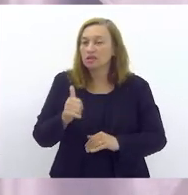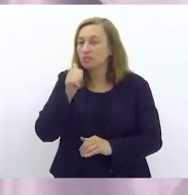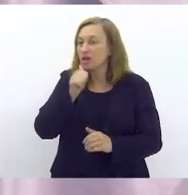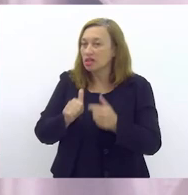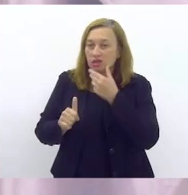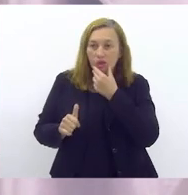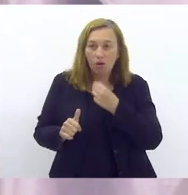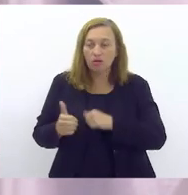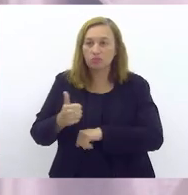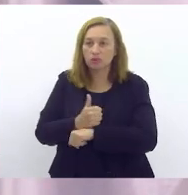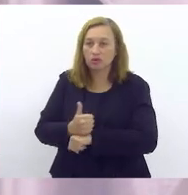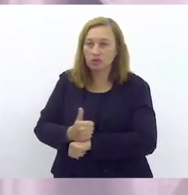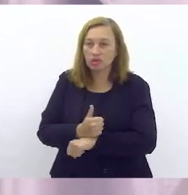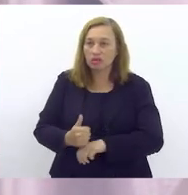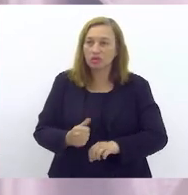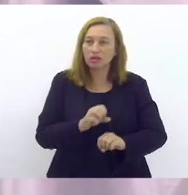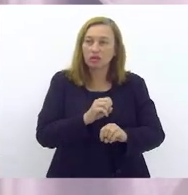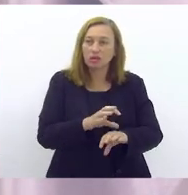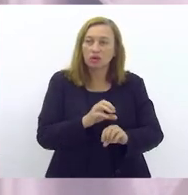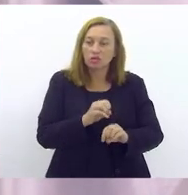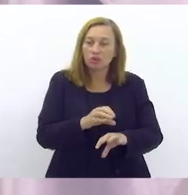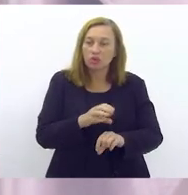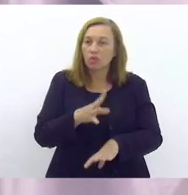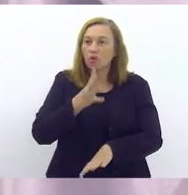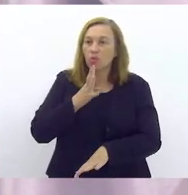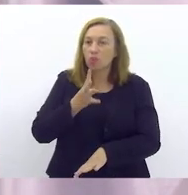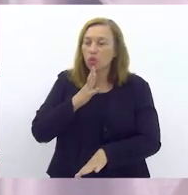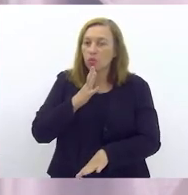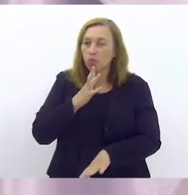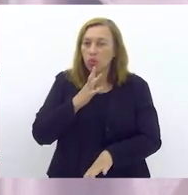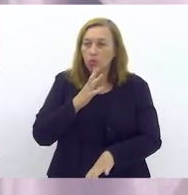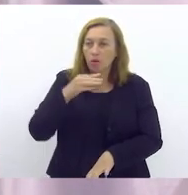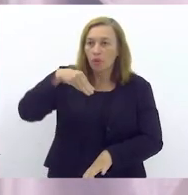ela se dedicam são reconhecidos como profissionais